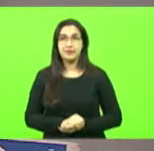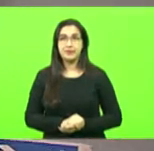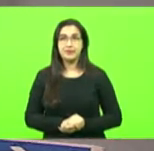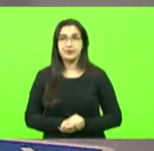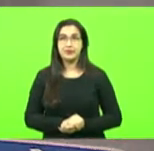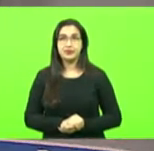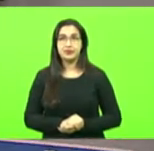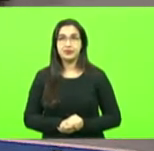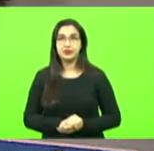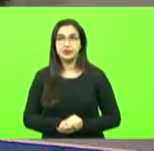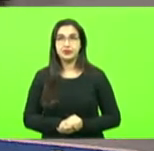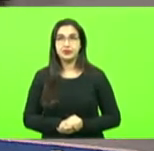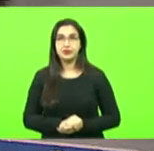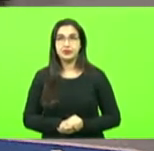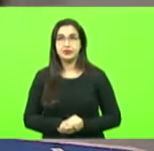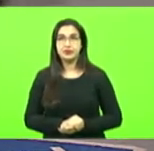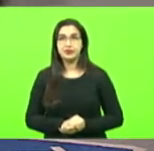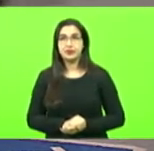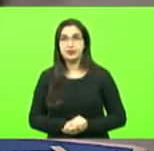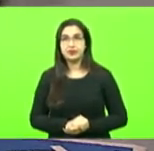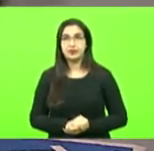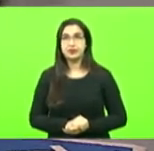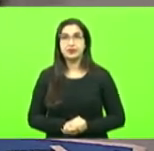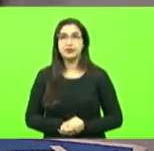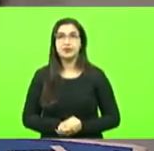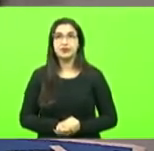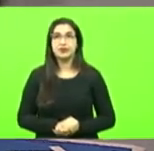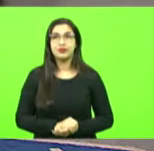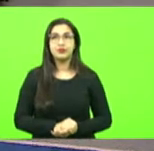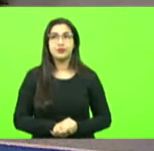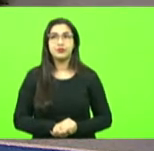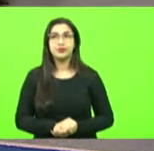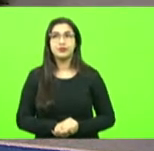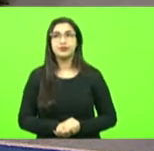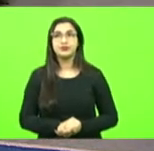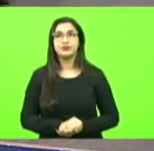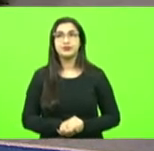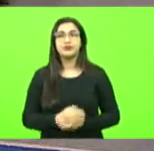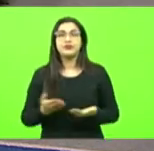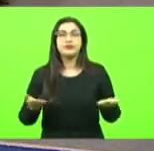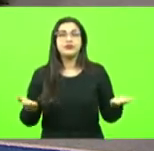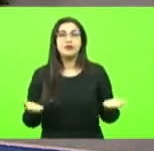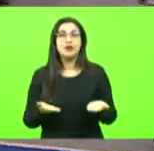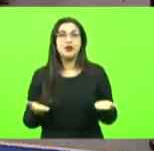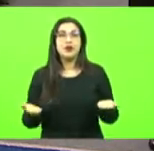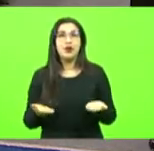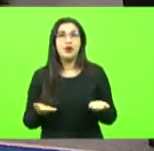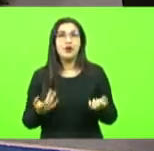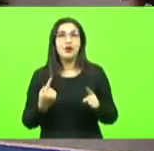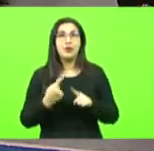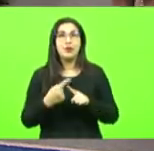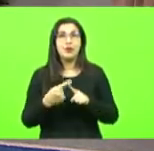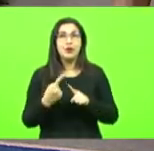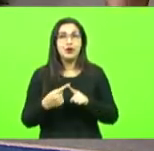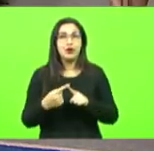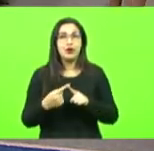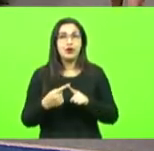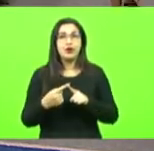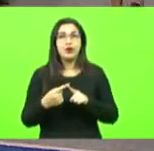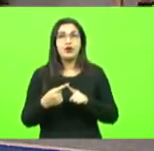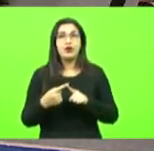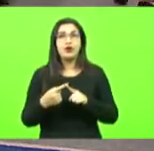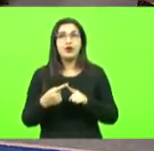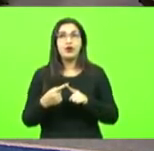Neste momento, Devido ao fato deste ato parlamentar solene estar